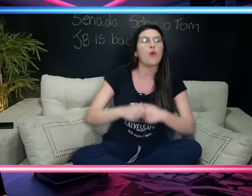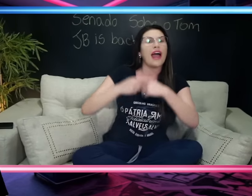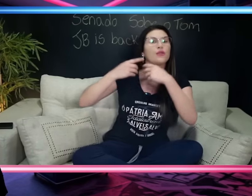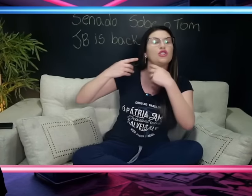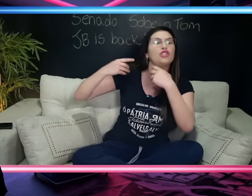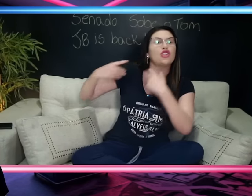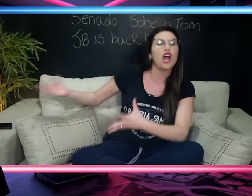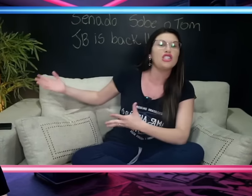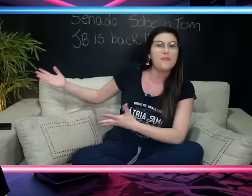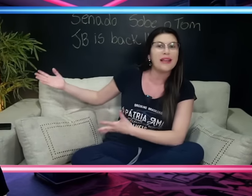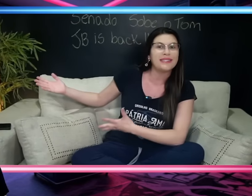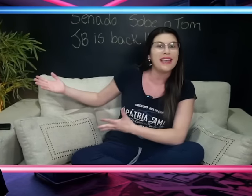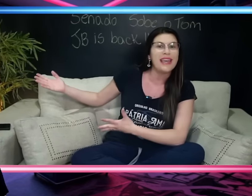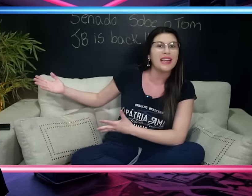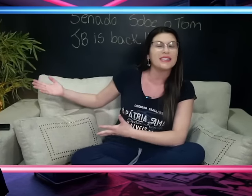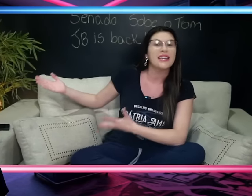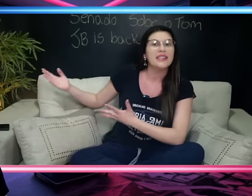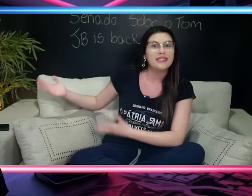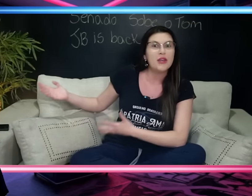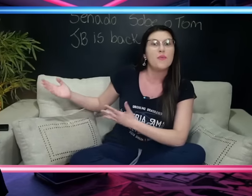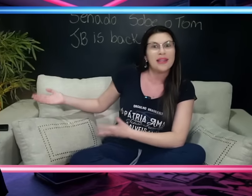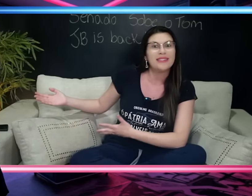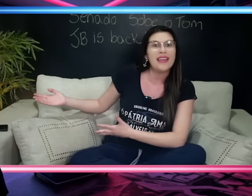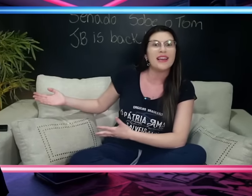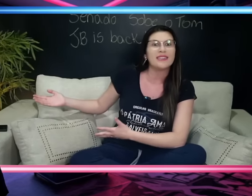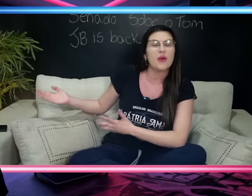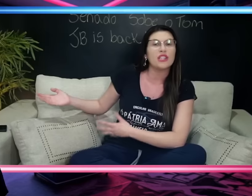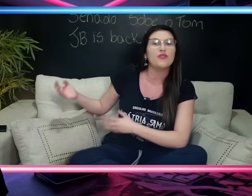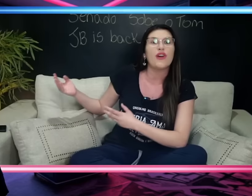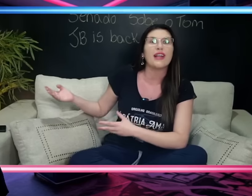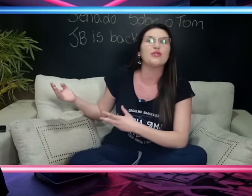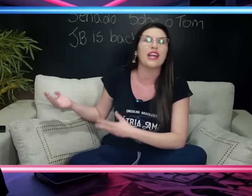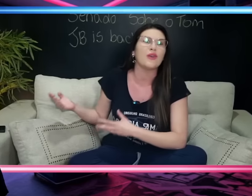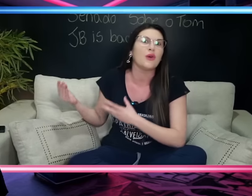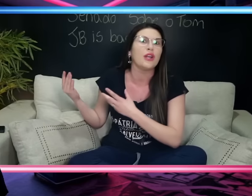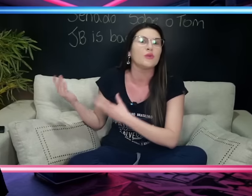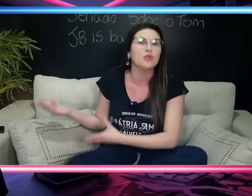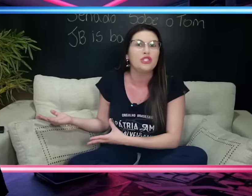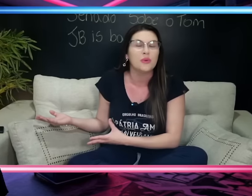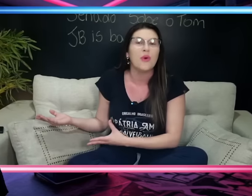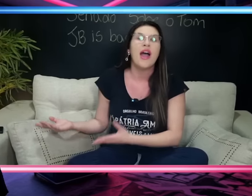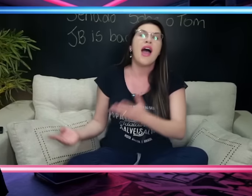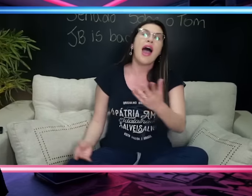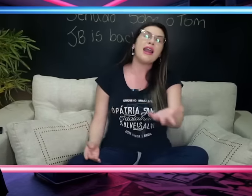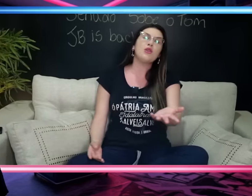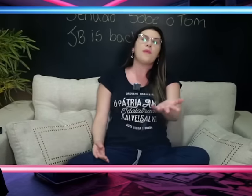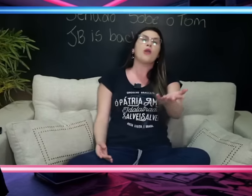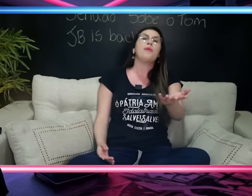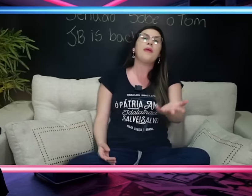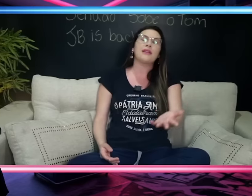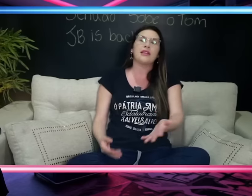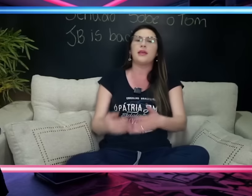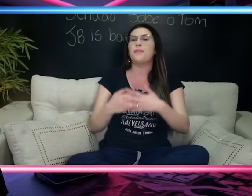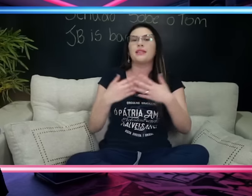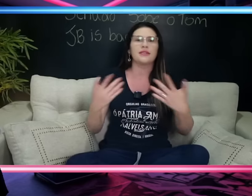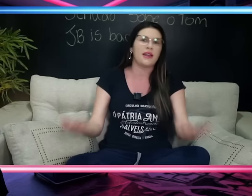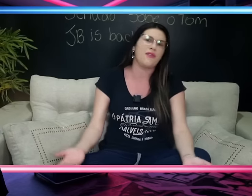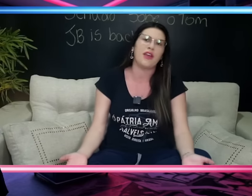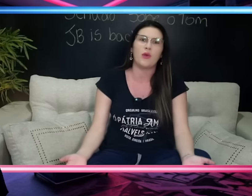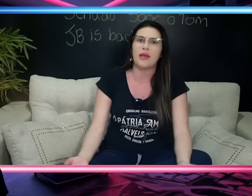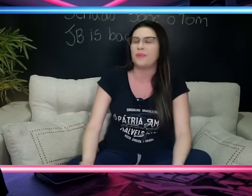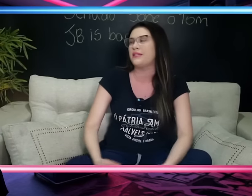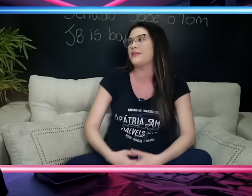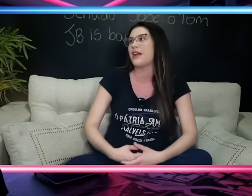estava ao lado de Jorge beas c o Bas que é O Advogado Geral da União do dilmo além do Paulo pimenta que para